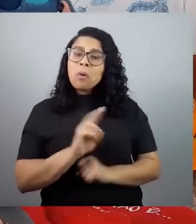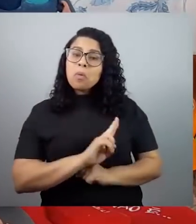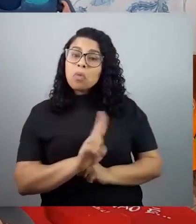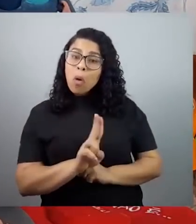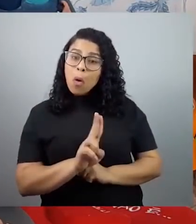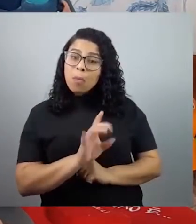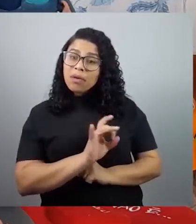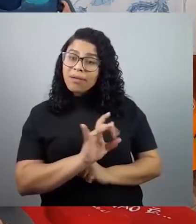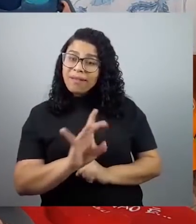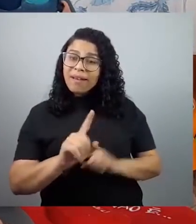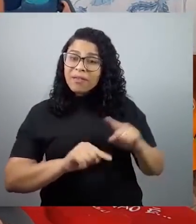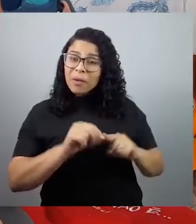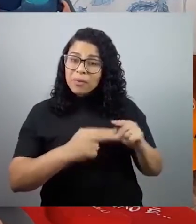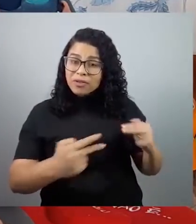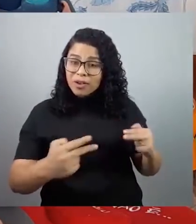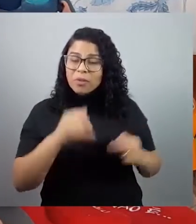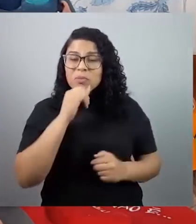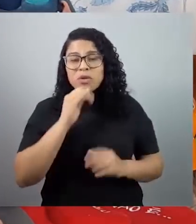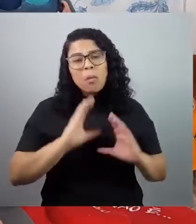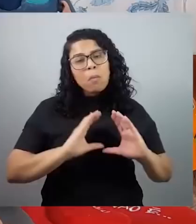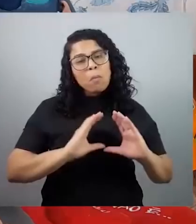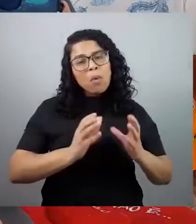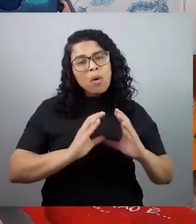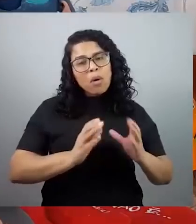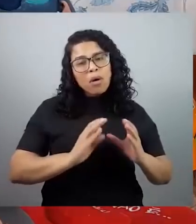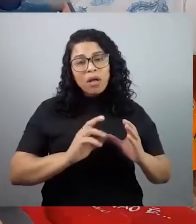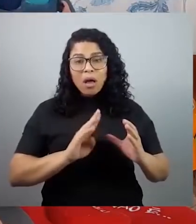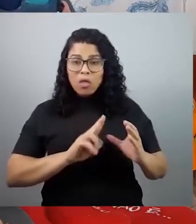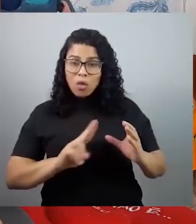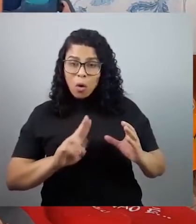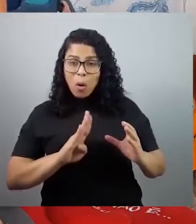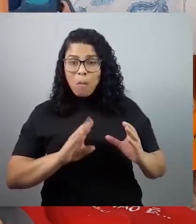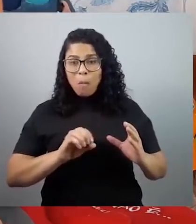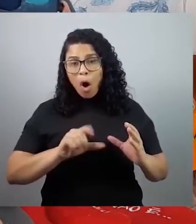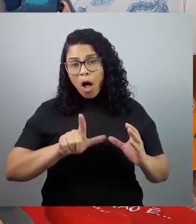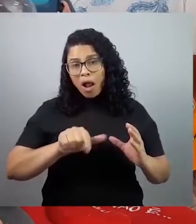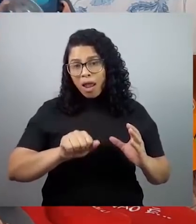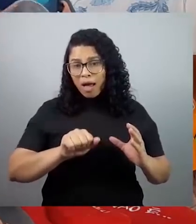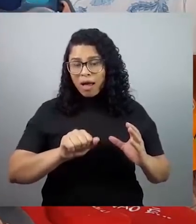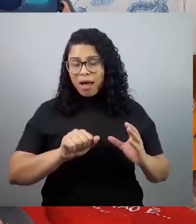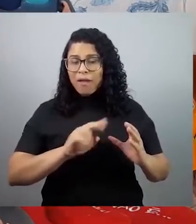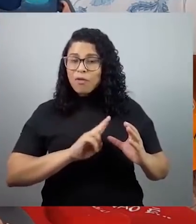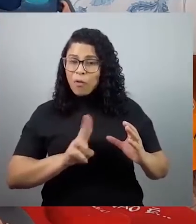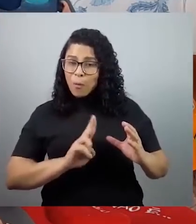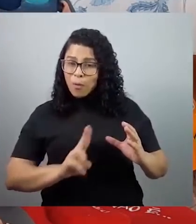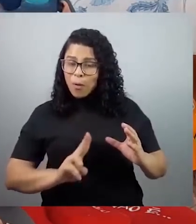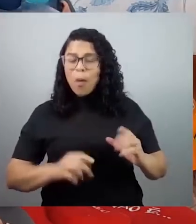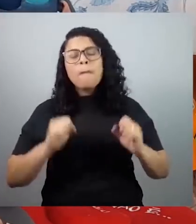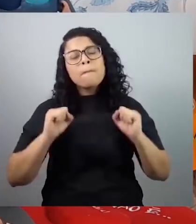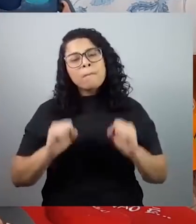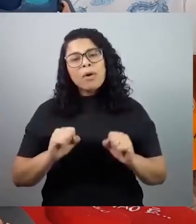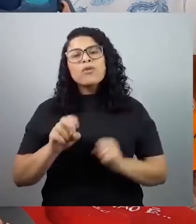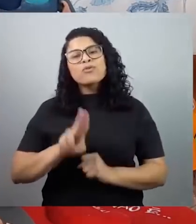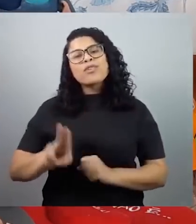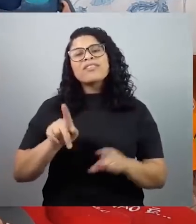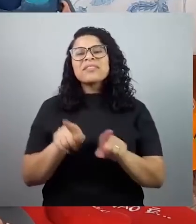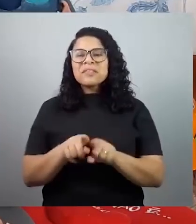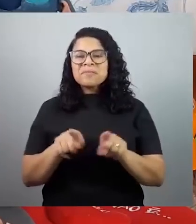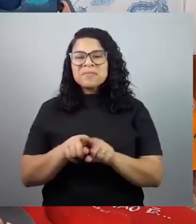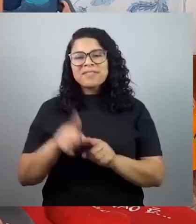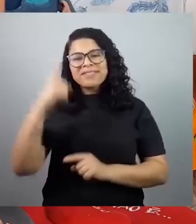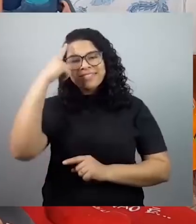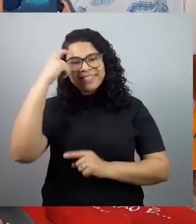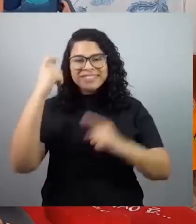pegando e a gente vai falando, olha a bola. Olha o potinho. Aí vai da imaginação, gente, da criatividade de